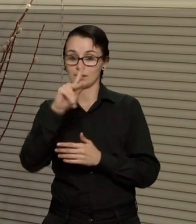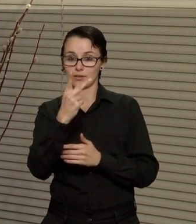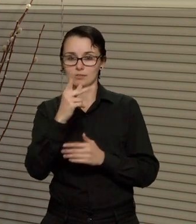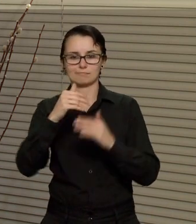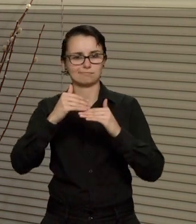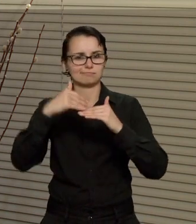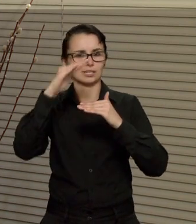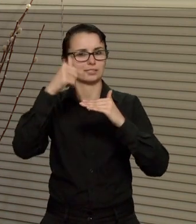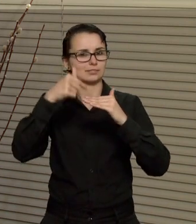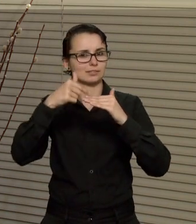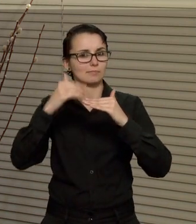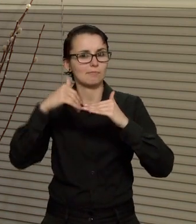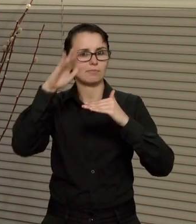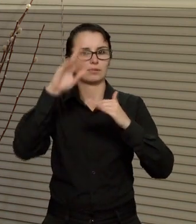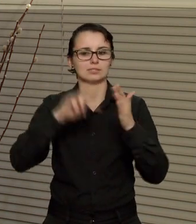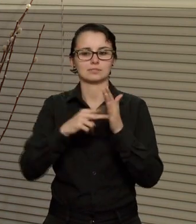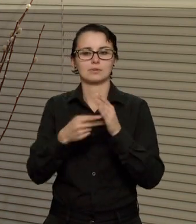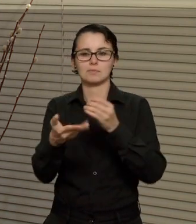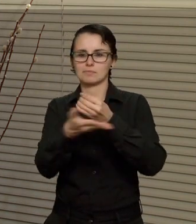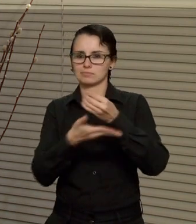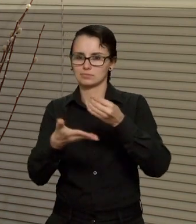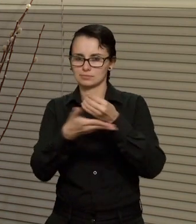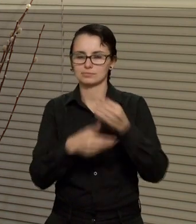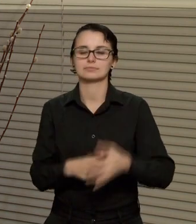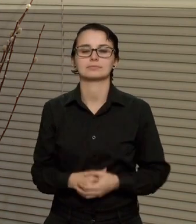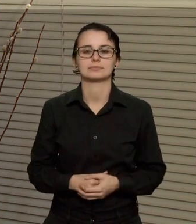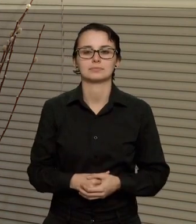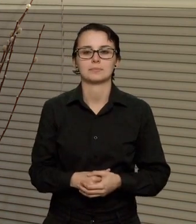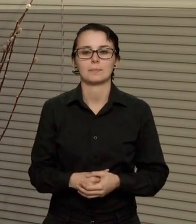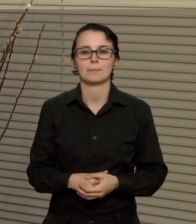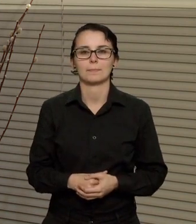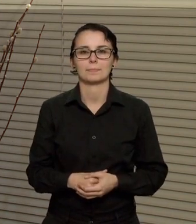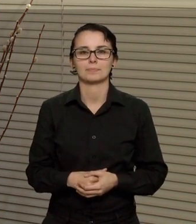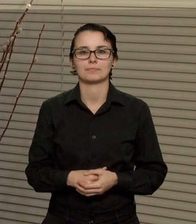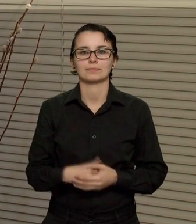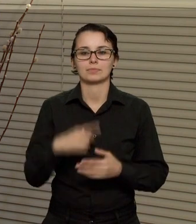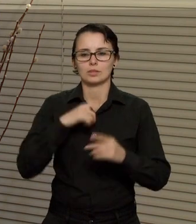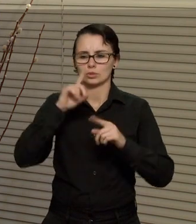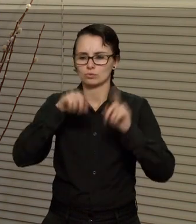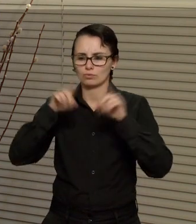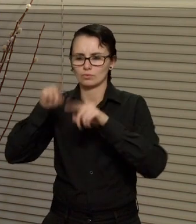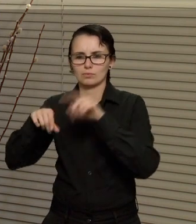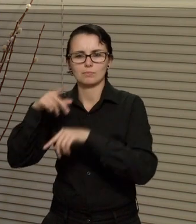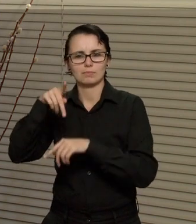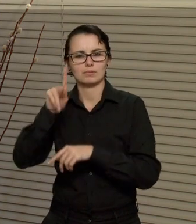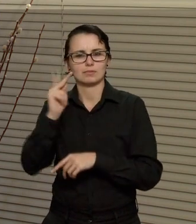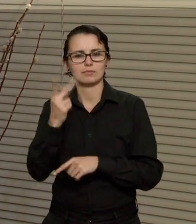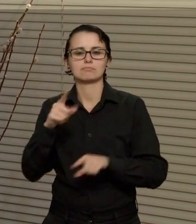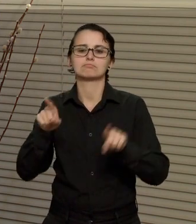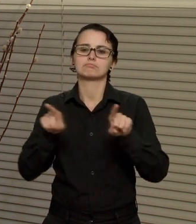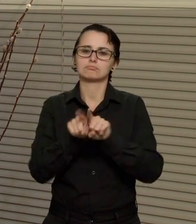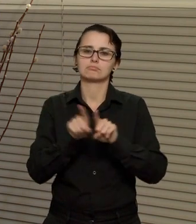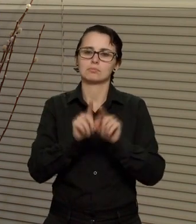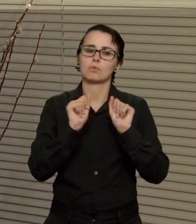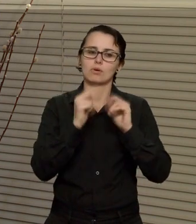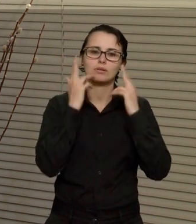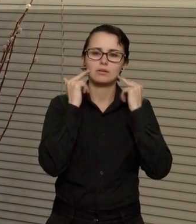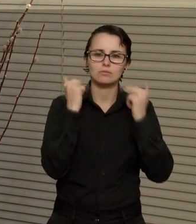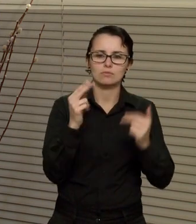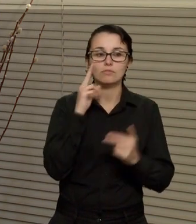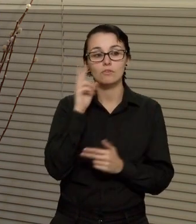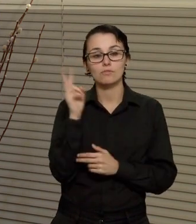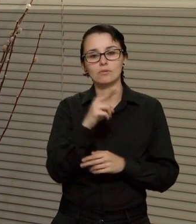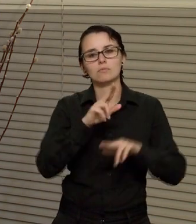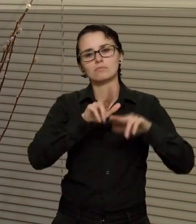do que 7, a água é considerada básica. As variações nos valores de pH também podem ter origem